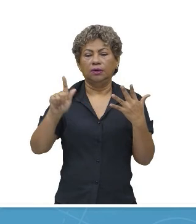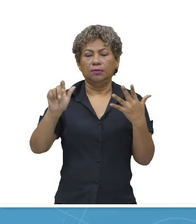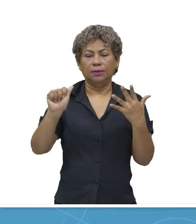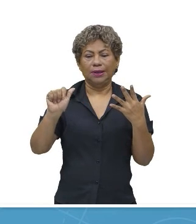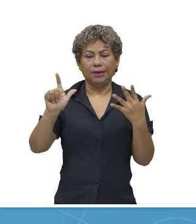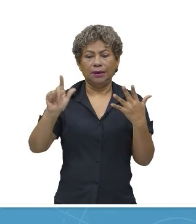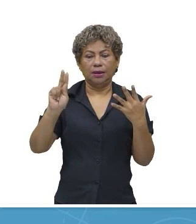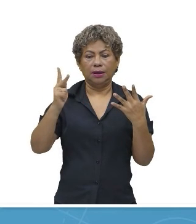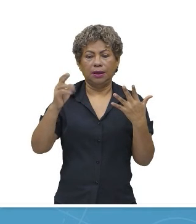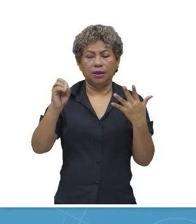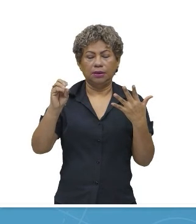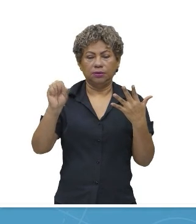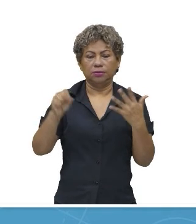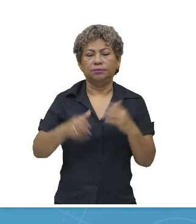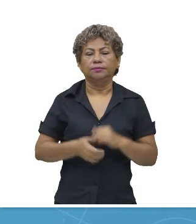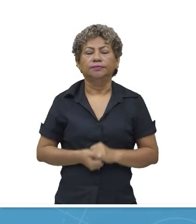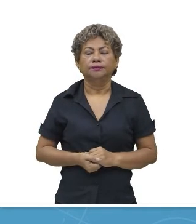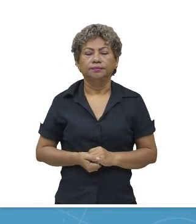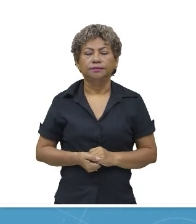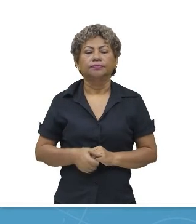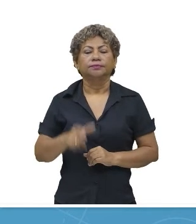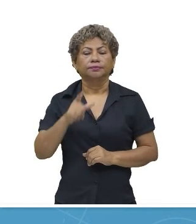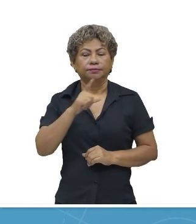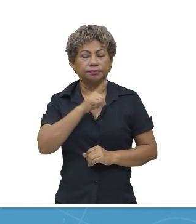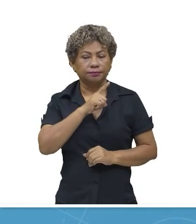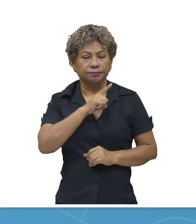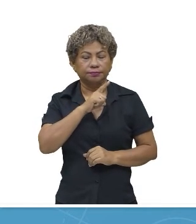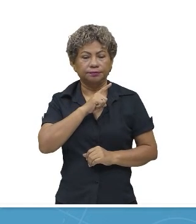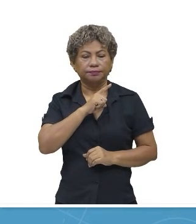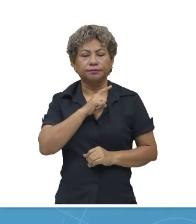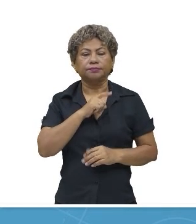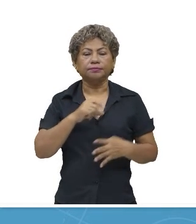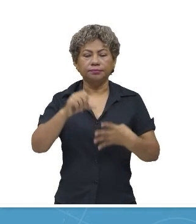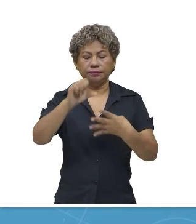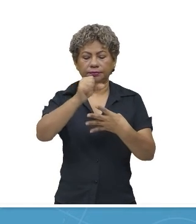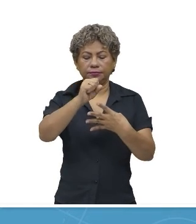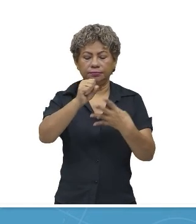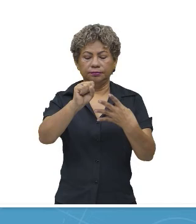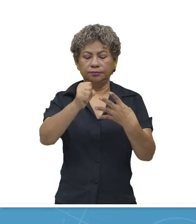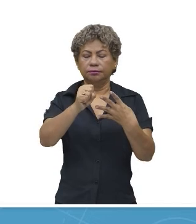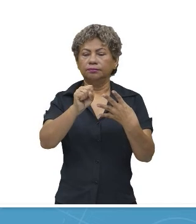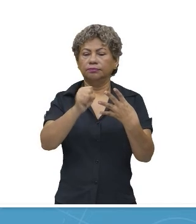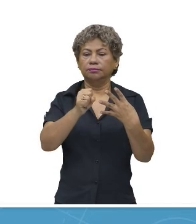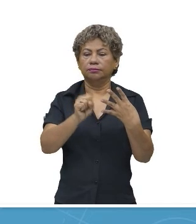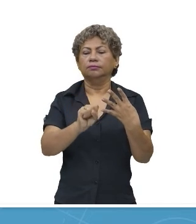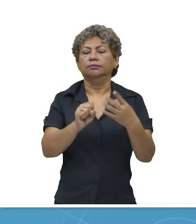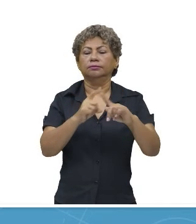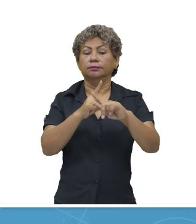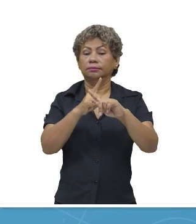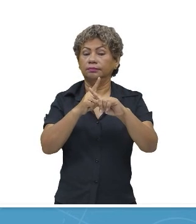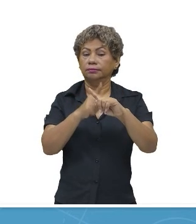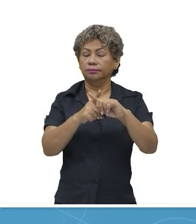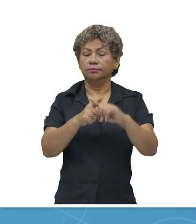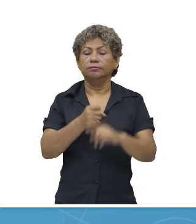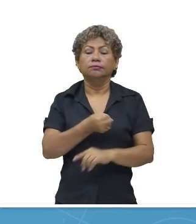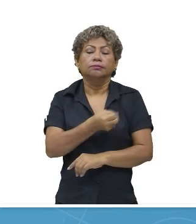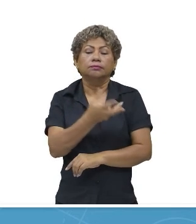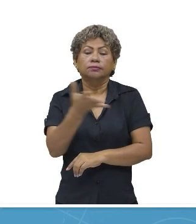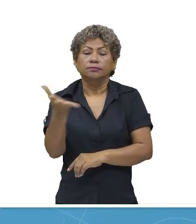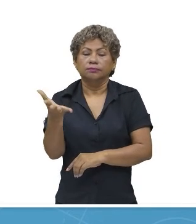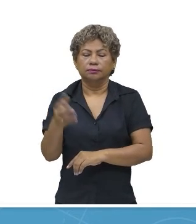8 vezes 8 vezes 8. Isso aqui é o quê? É a multiplicação